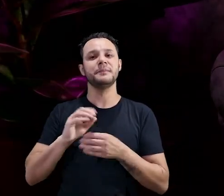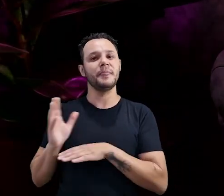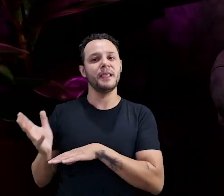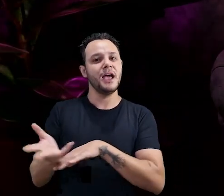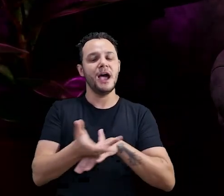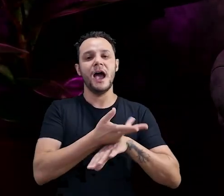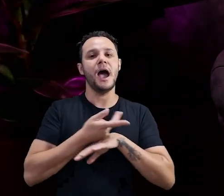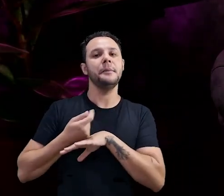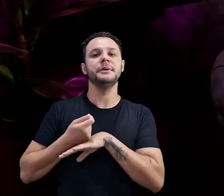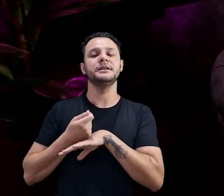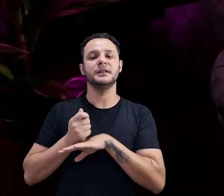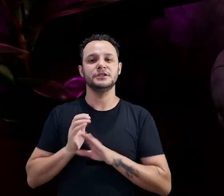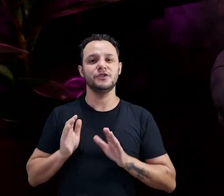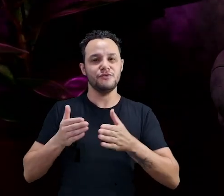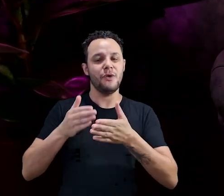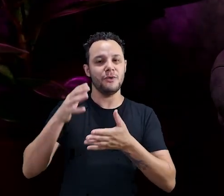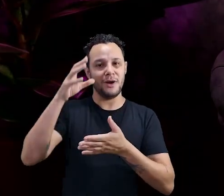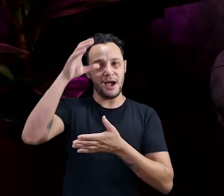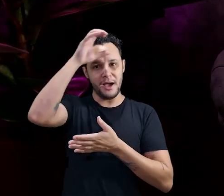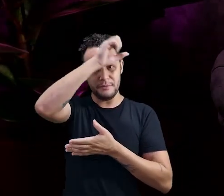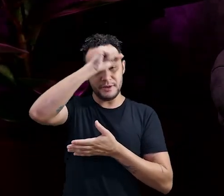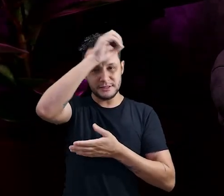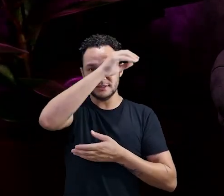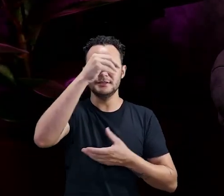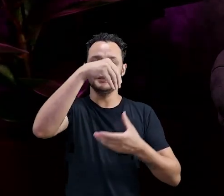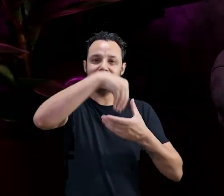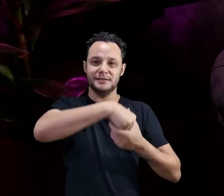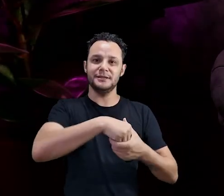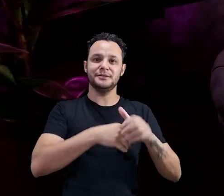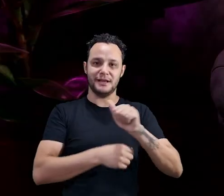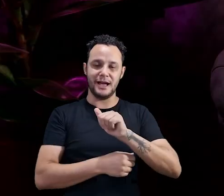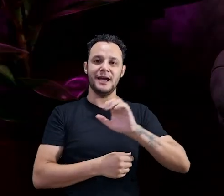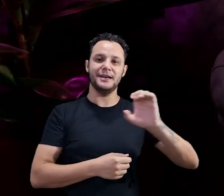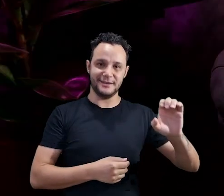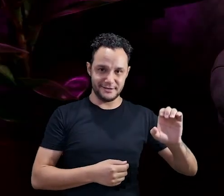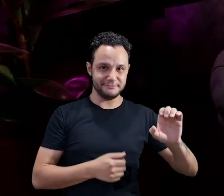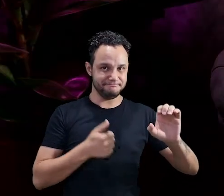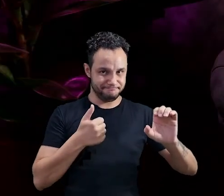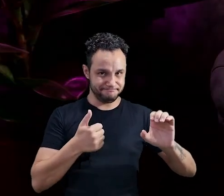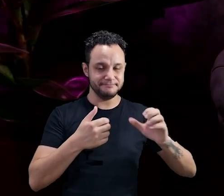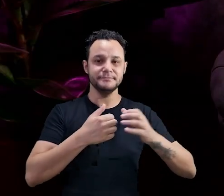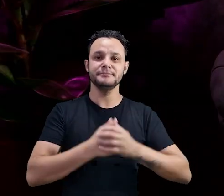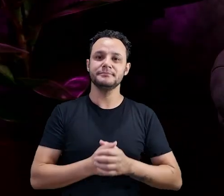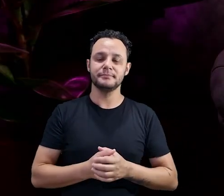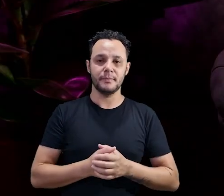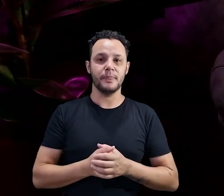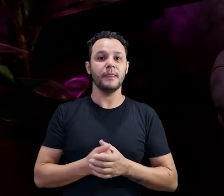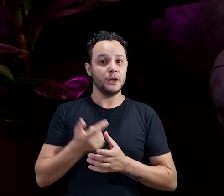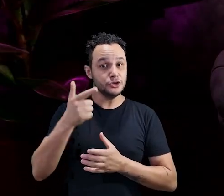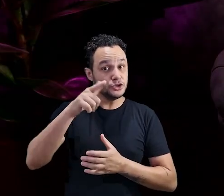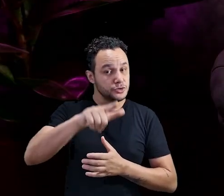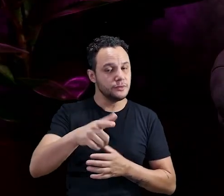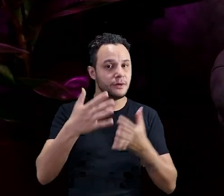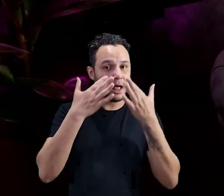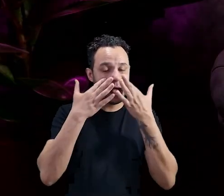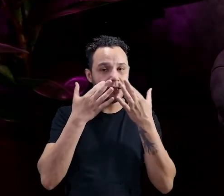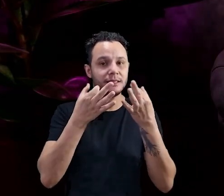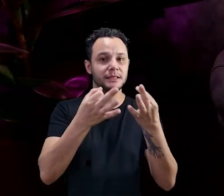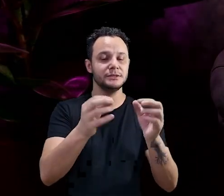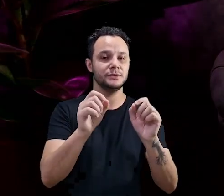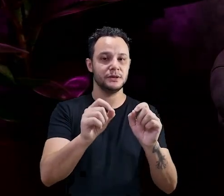essas habilidades que são preditoras da aprendizagem é que devem ser trabalhadas no AE. Então, de novo, fundamental,